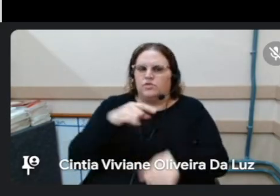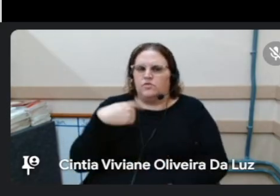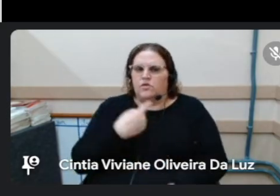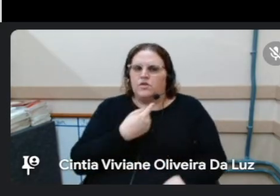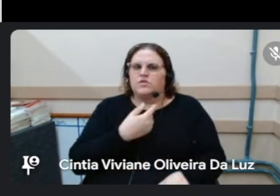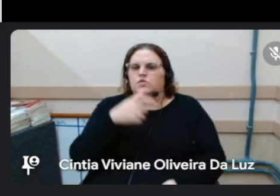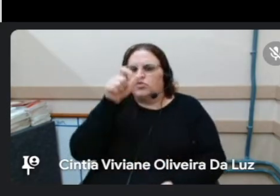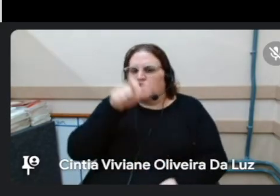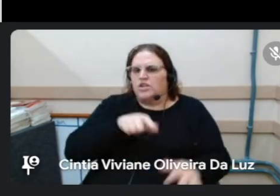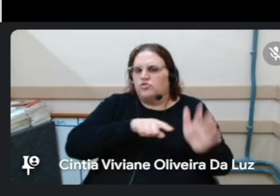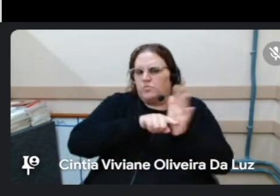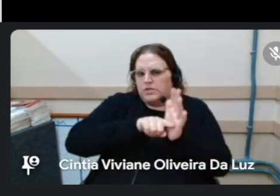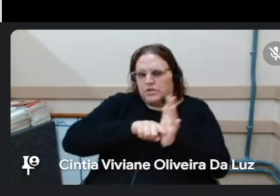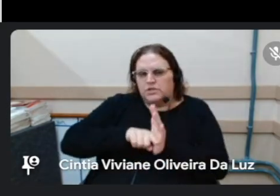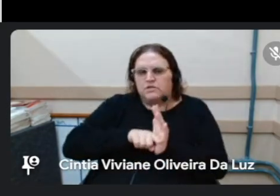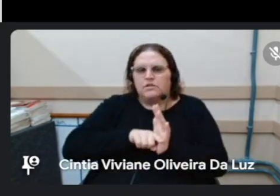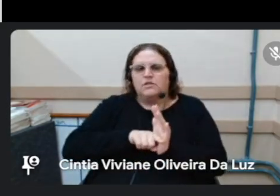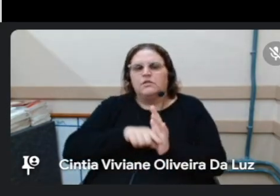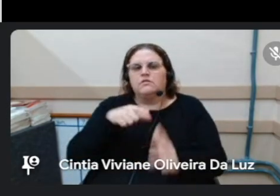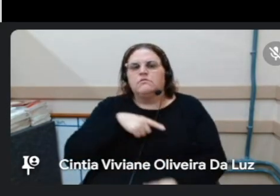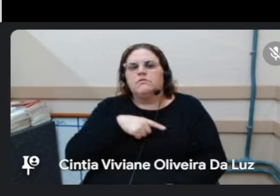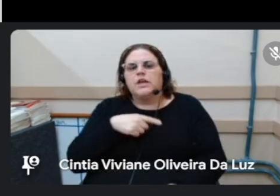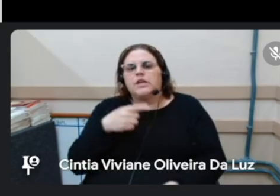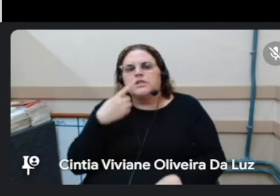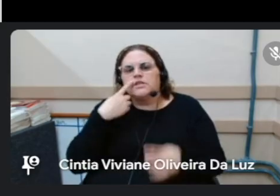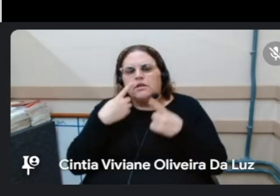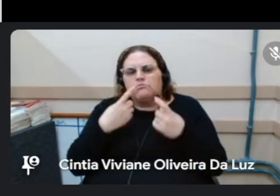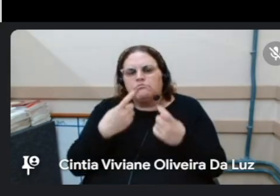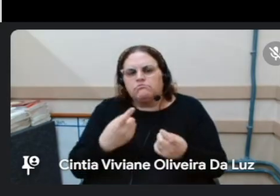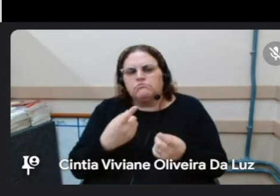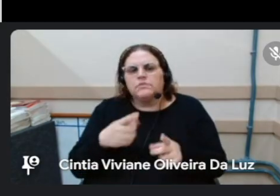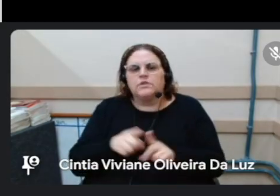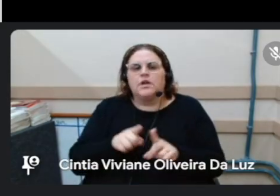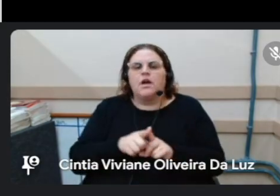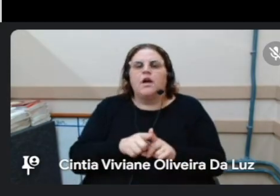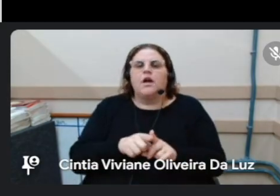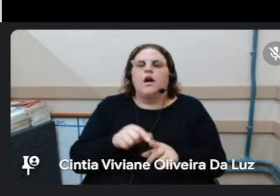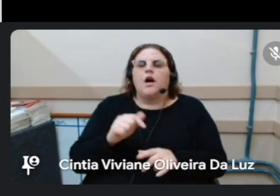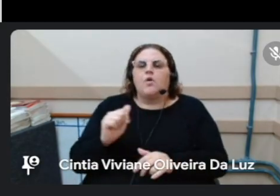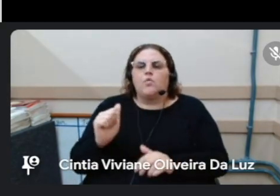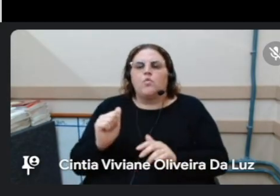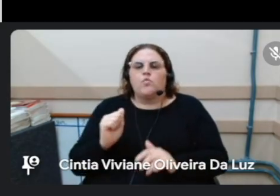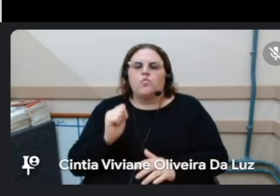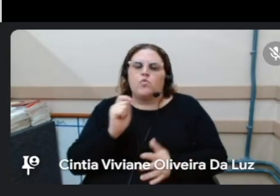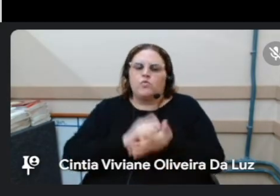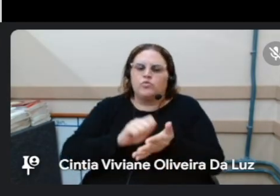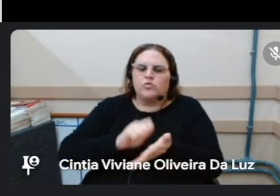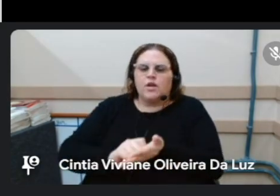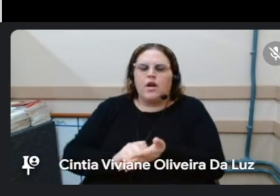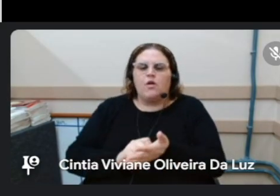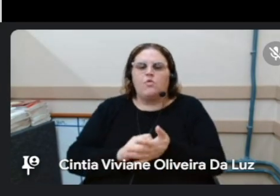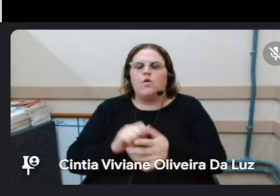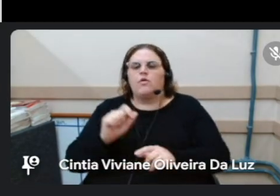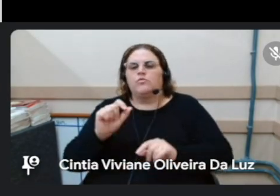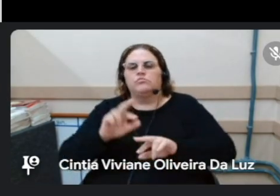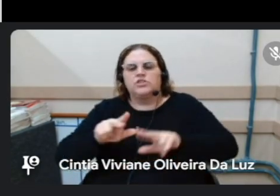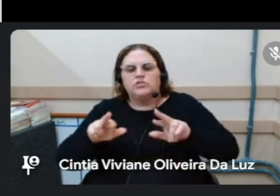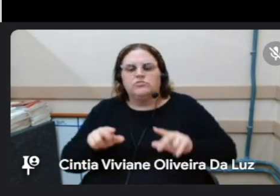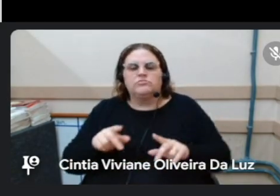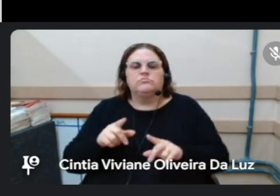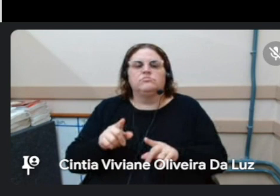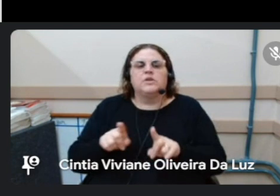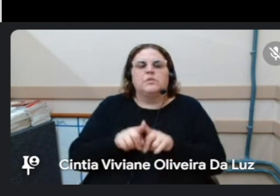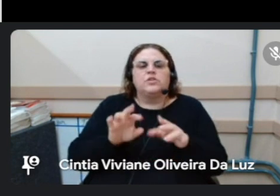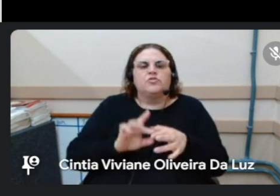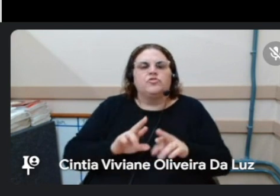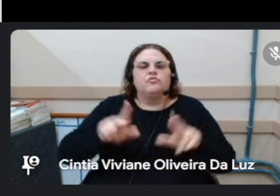eh tem esse apelo ao autoral ao alternativo e a distinção estética né Eles procuram fugir ou se procura fugir na